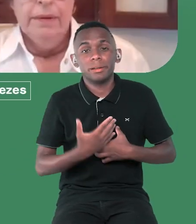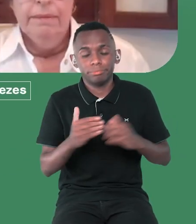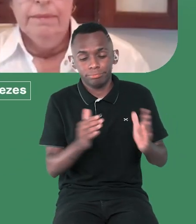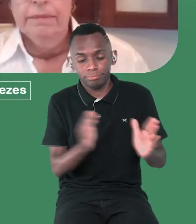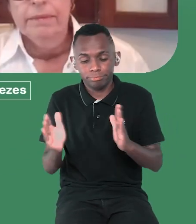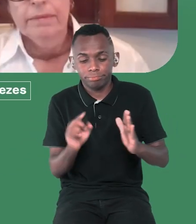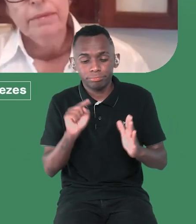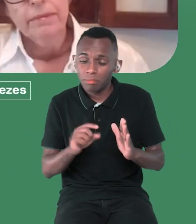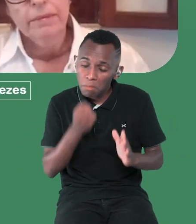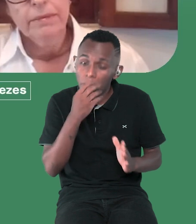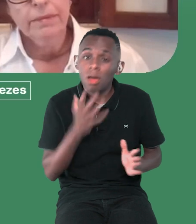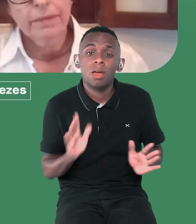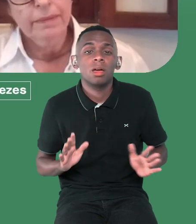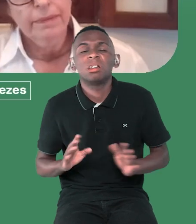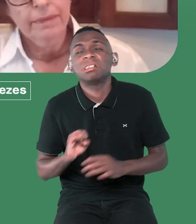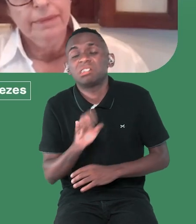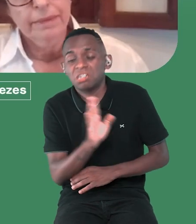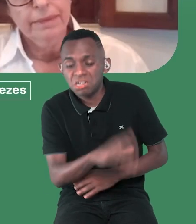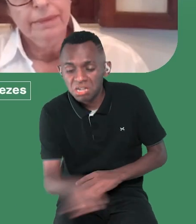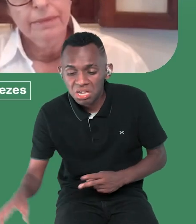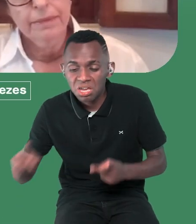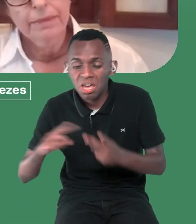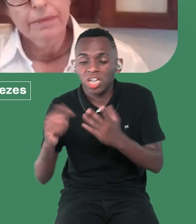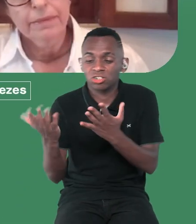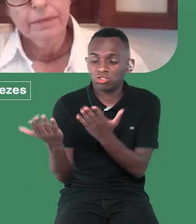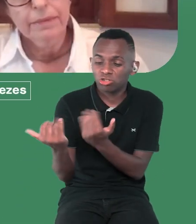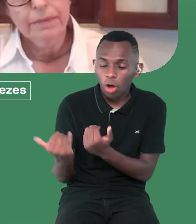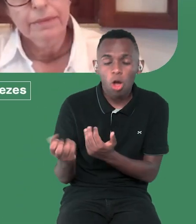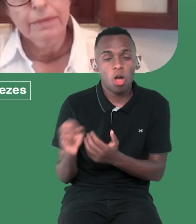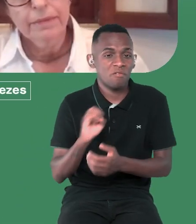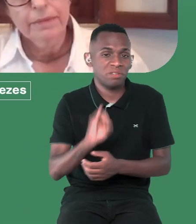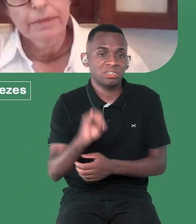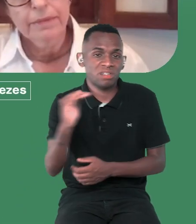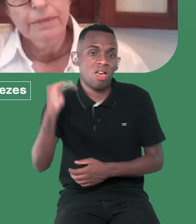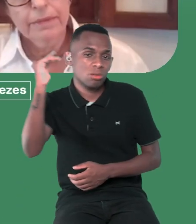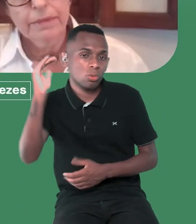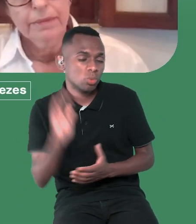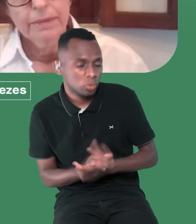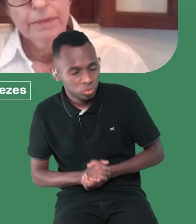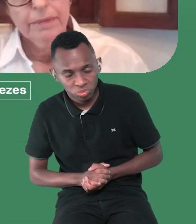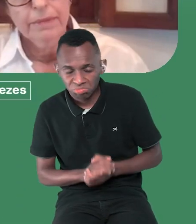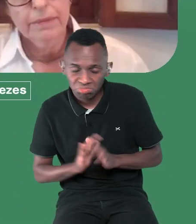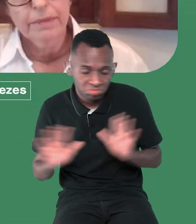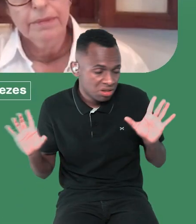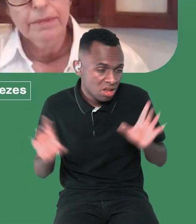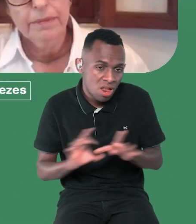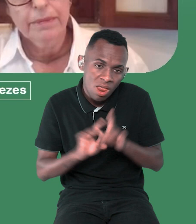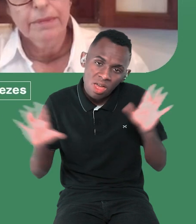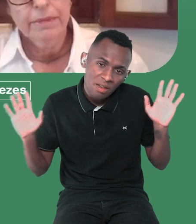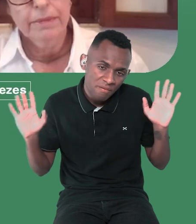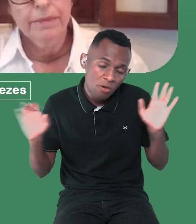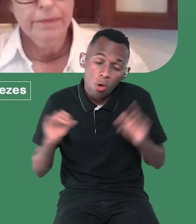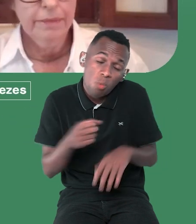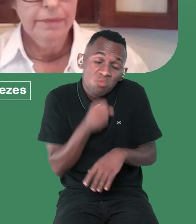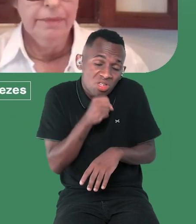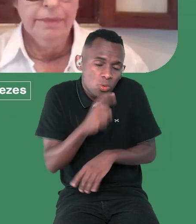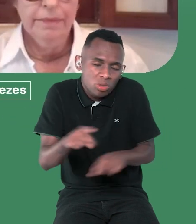interessa se a gente é criança, se é adolescente, se é adulto, né? Ou se é já